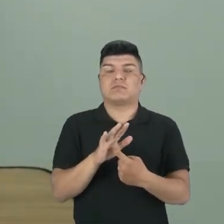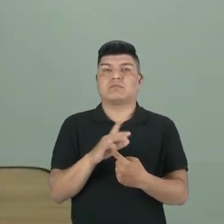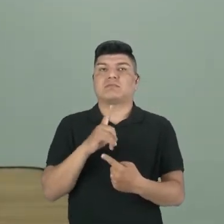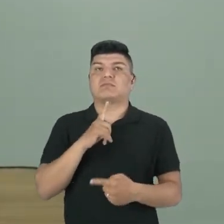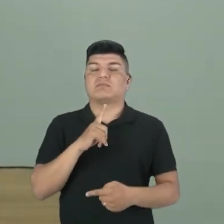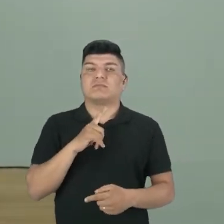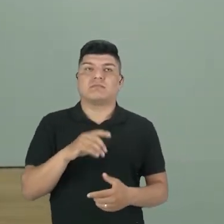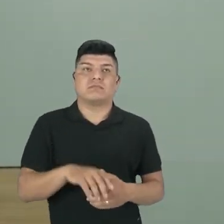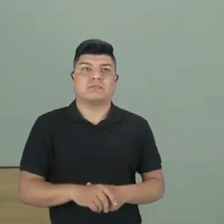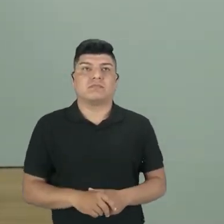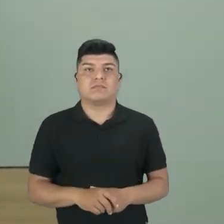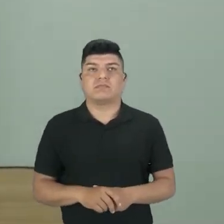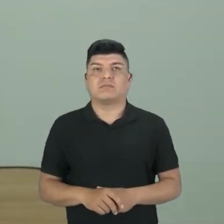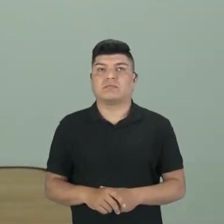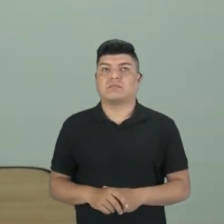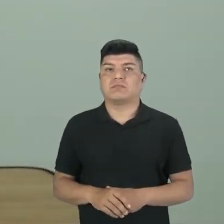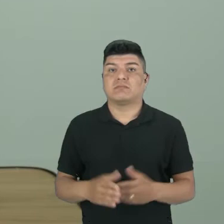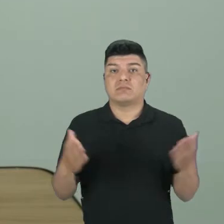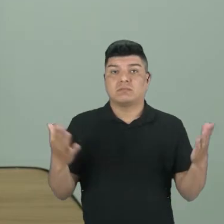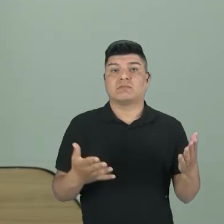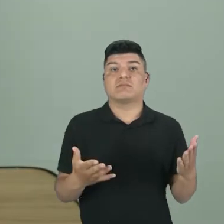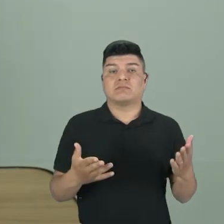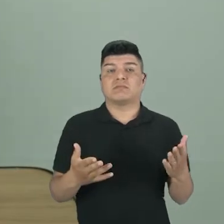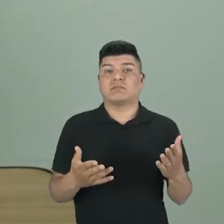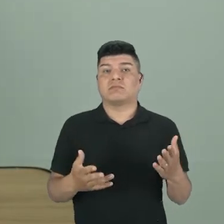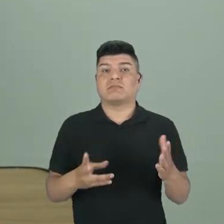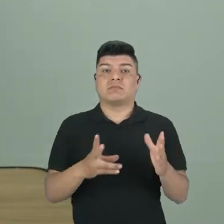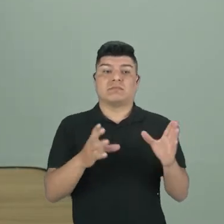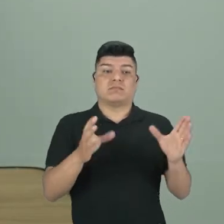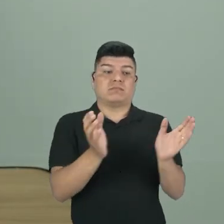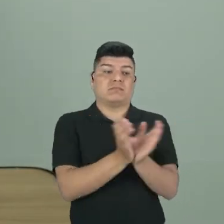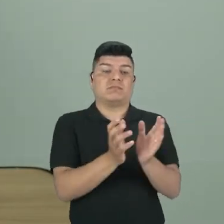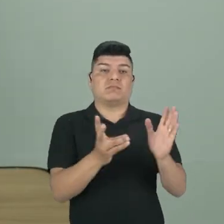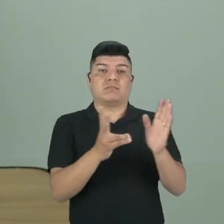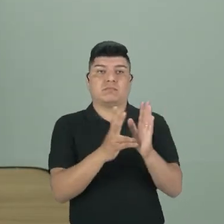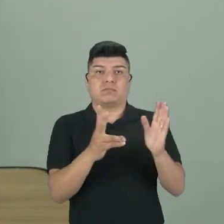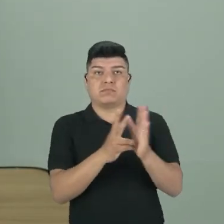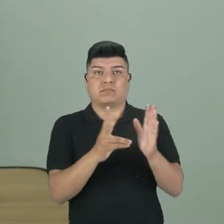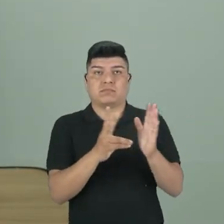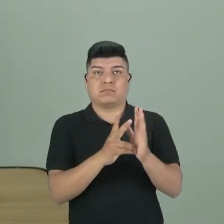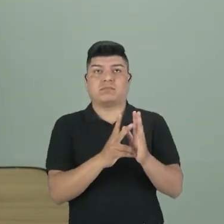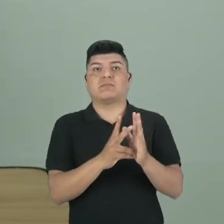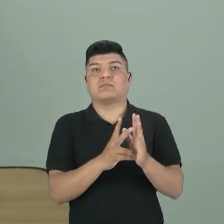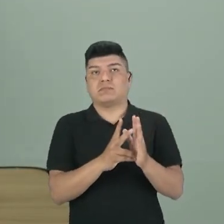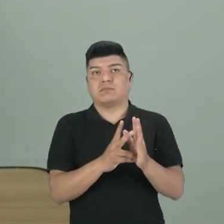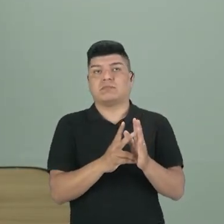ó. Essa das regiões indígenas que nós vimos e essa da região quilombola.